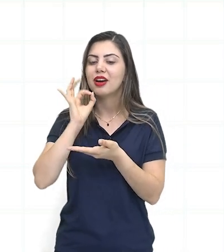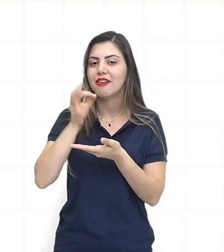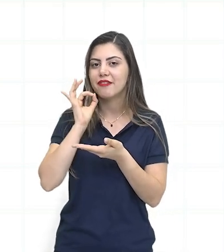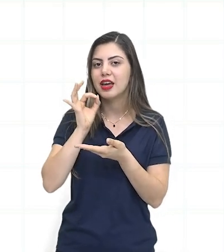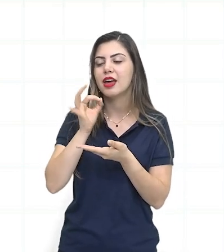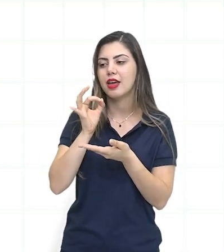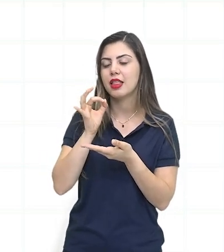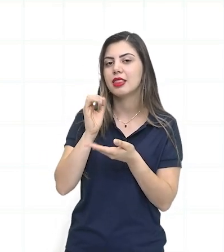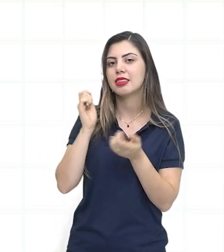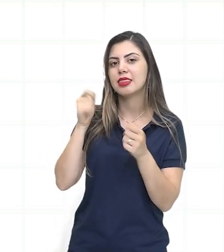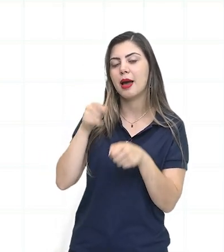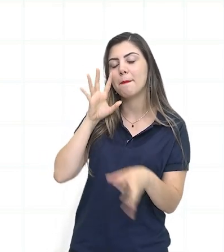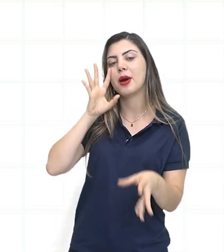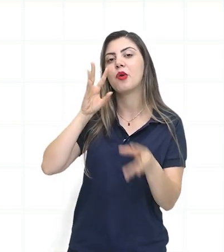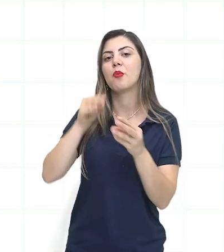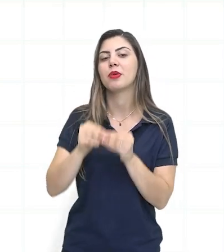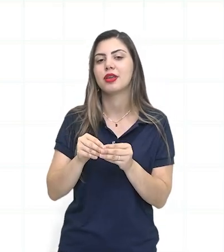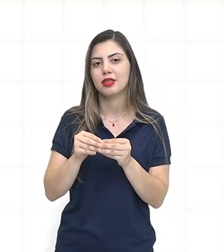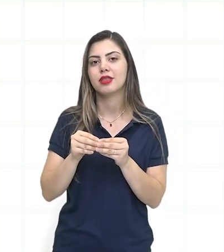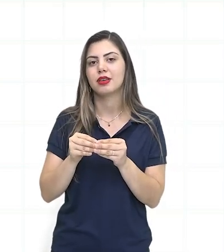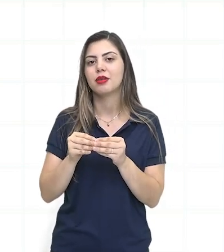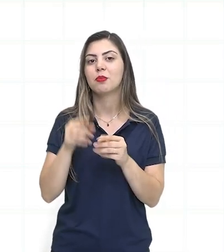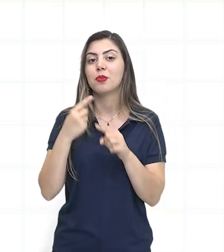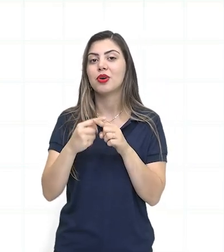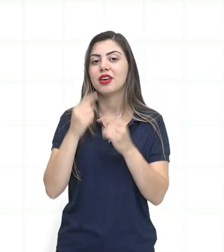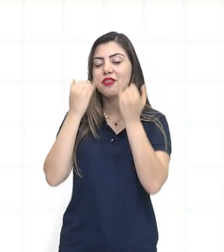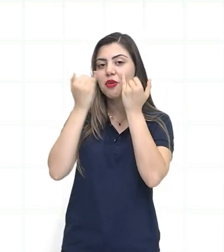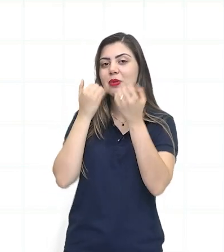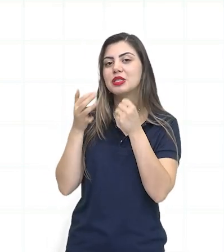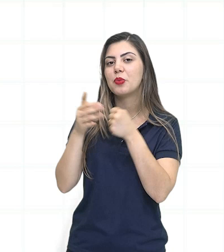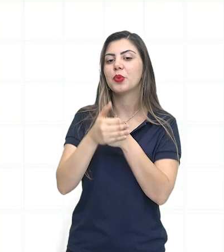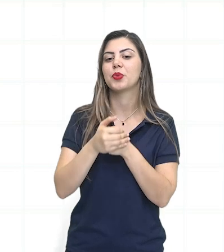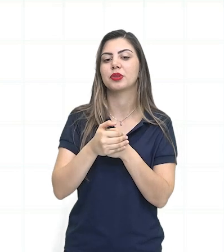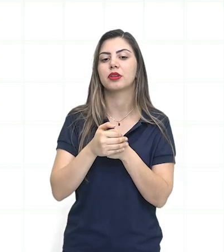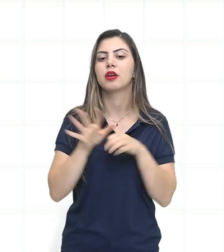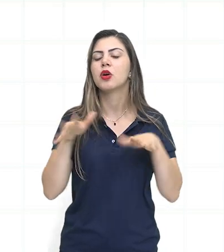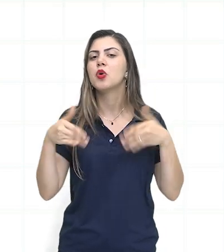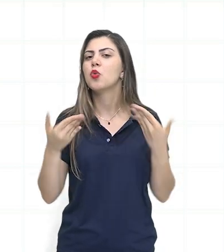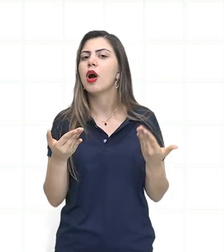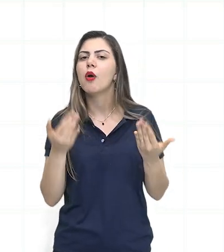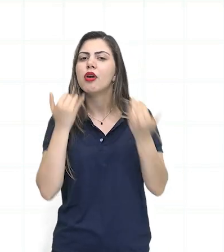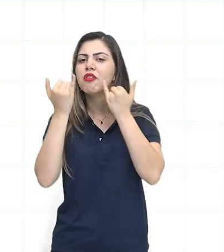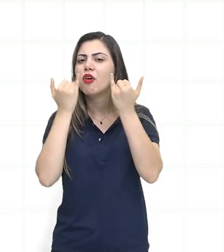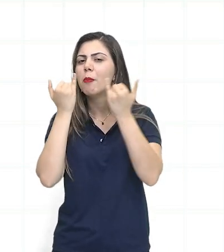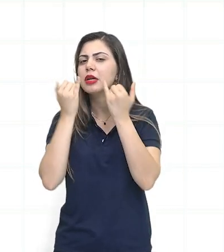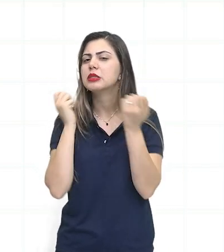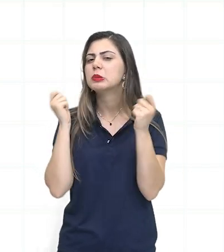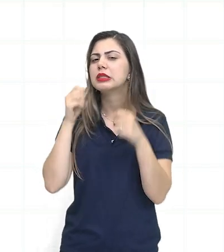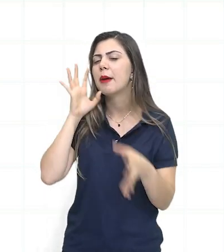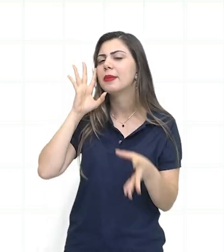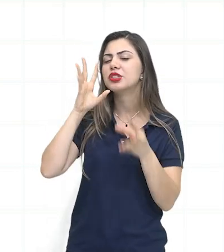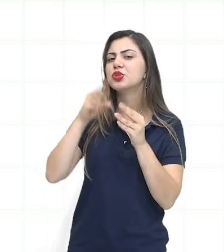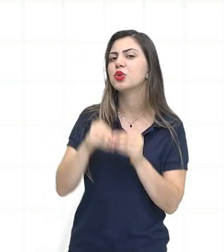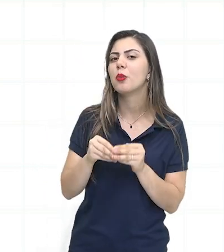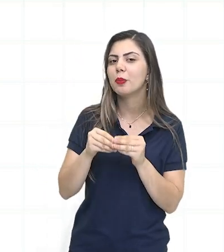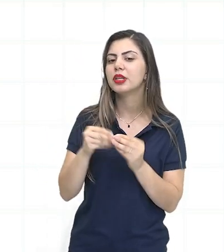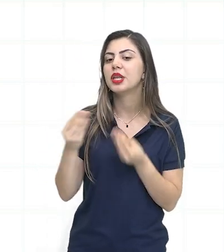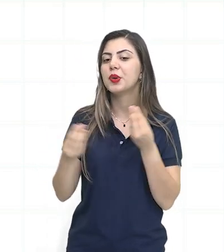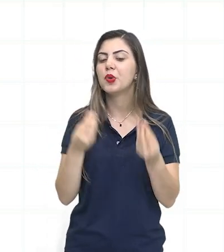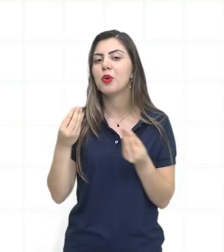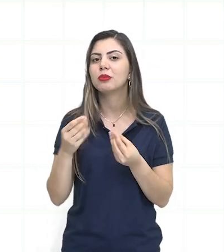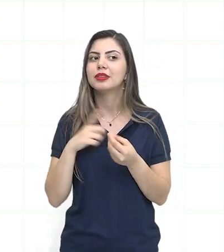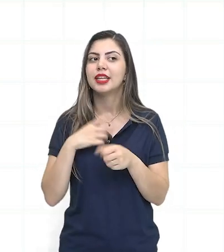depreender. Essa informação ela pode ser compreendida. Qual é a informação que pode ser compreendida? Graças